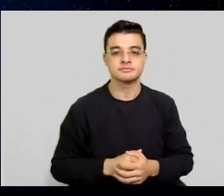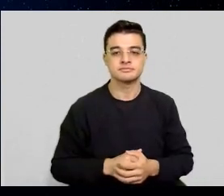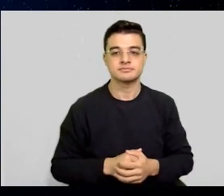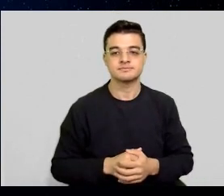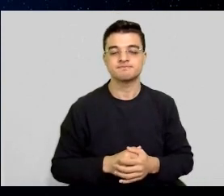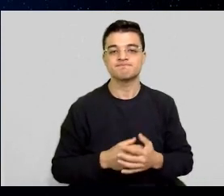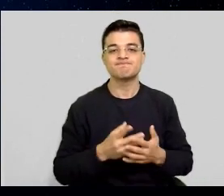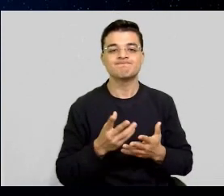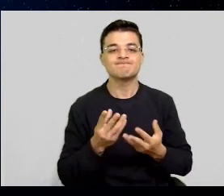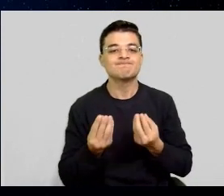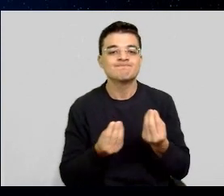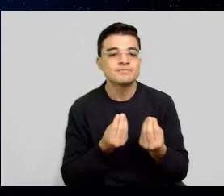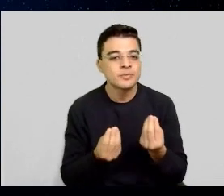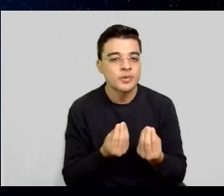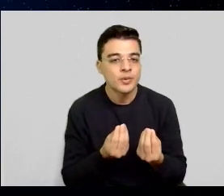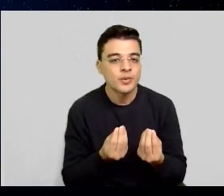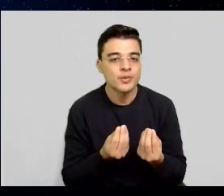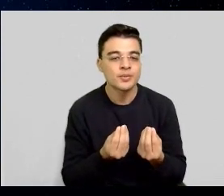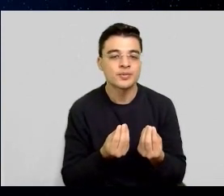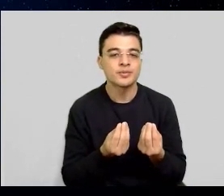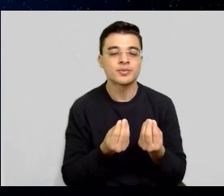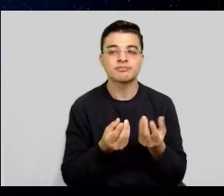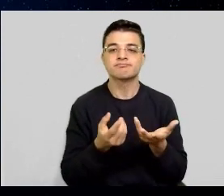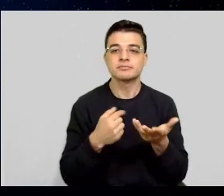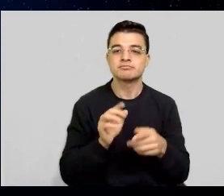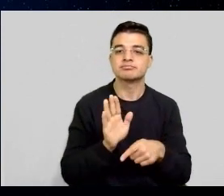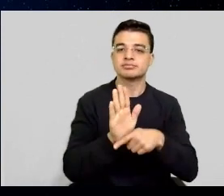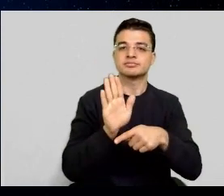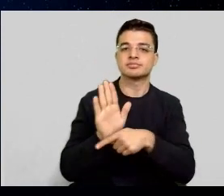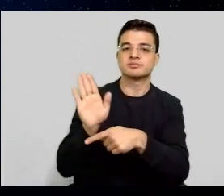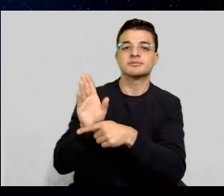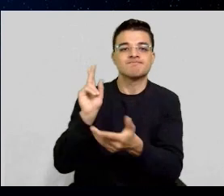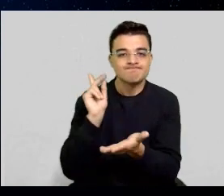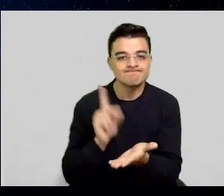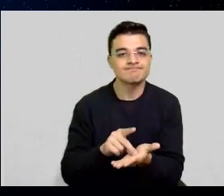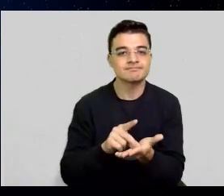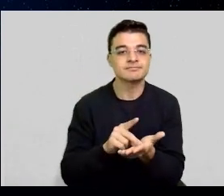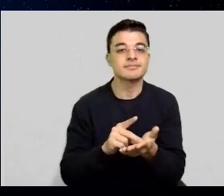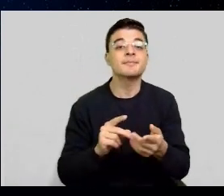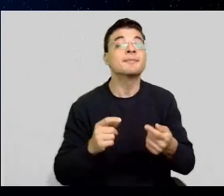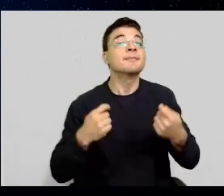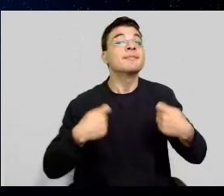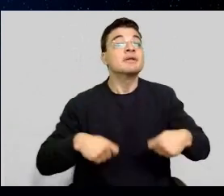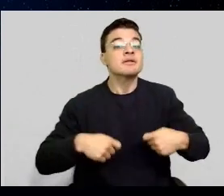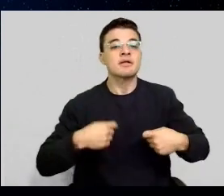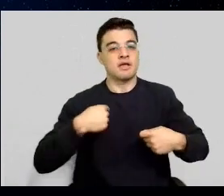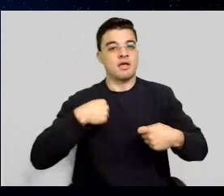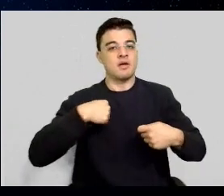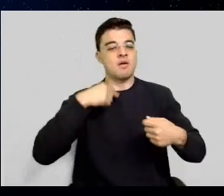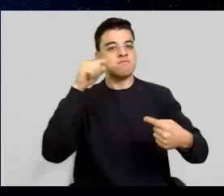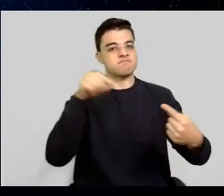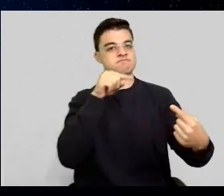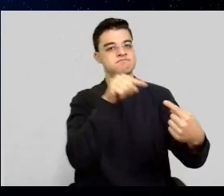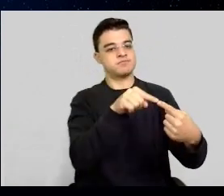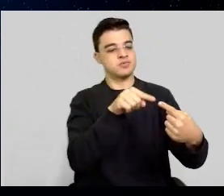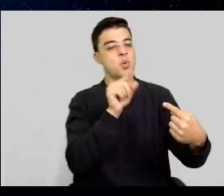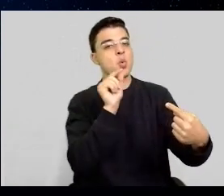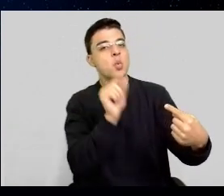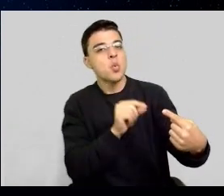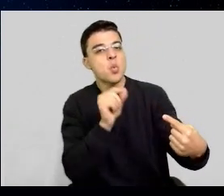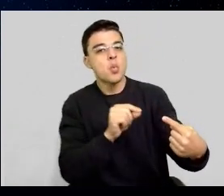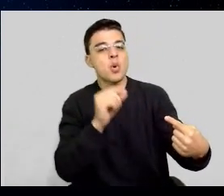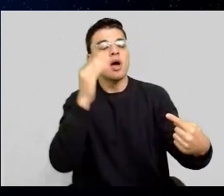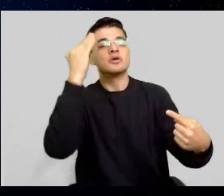isso se, de fato, eu tenho a clareza do meu propósito. Mas o que tu quer dizer com relação à clareza